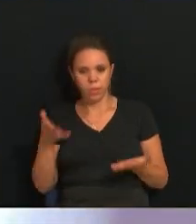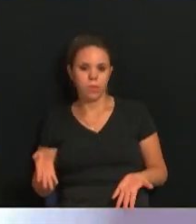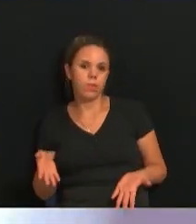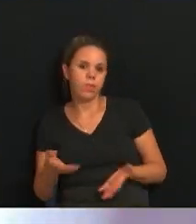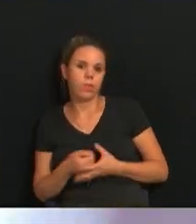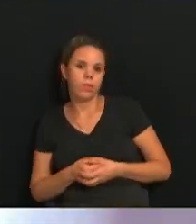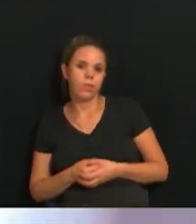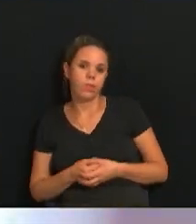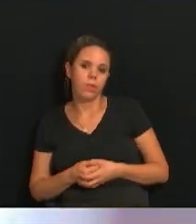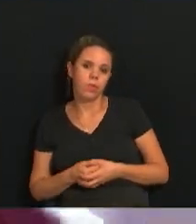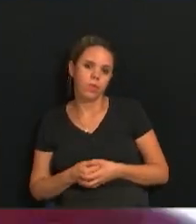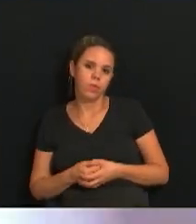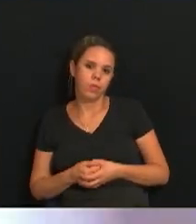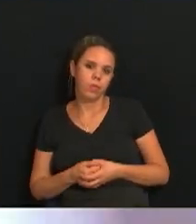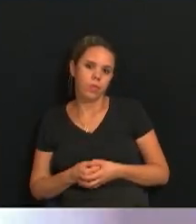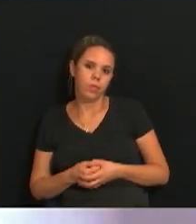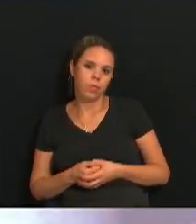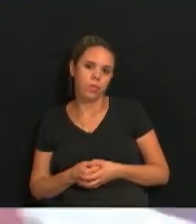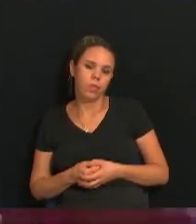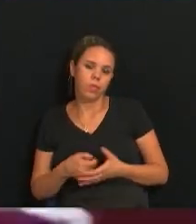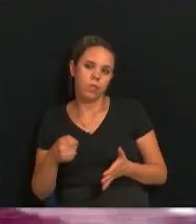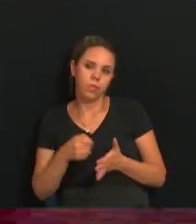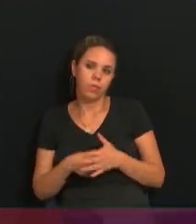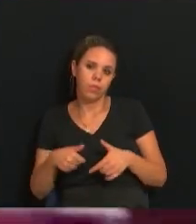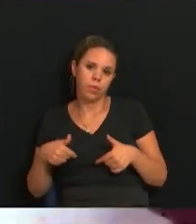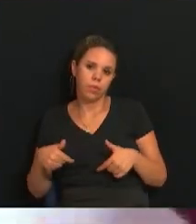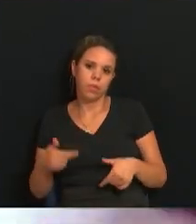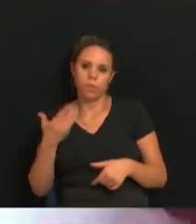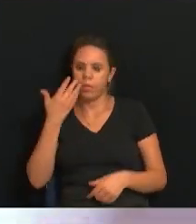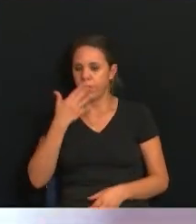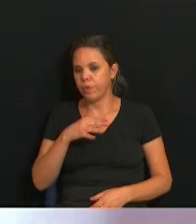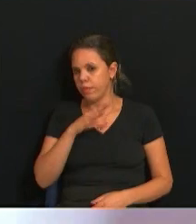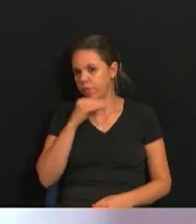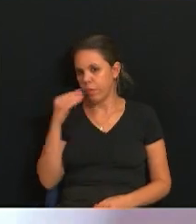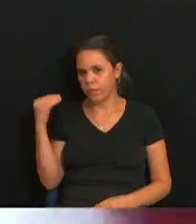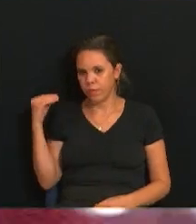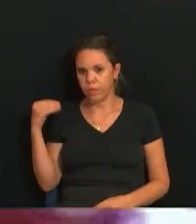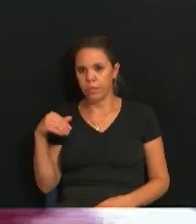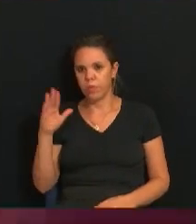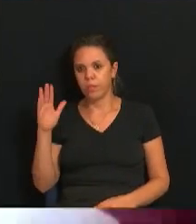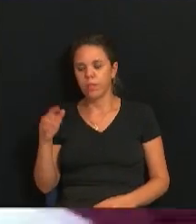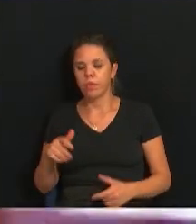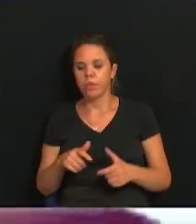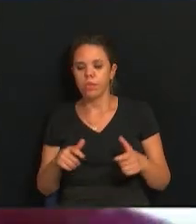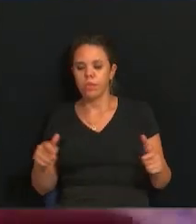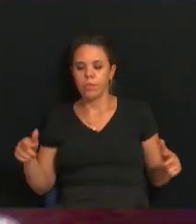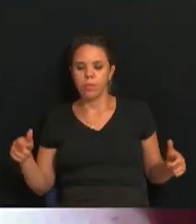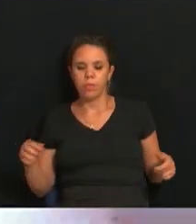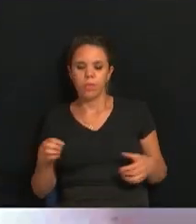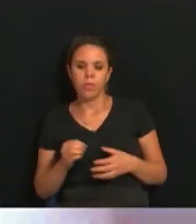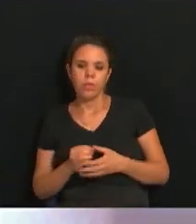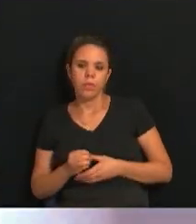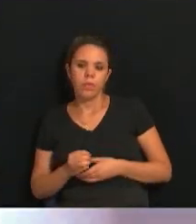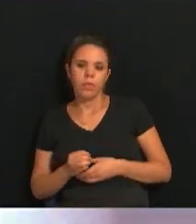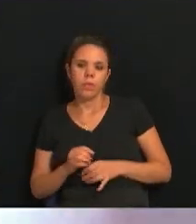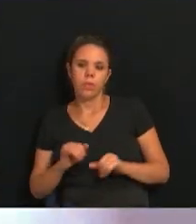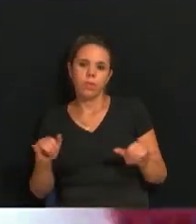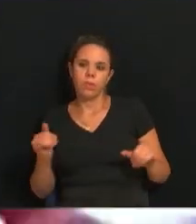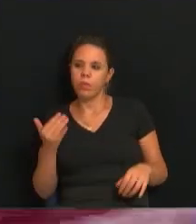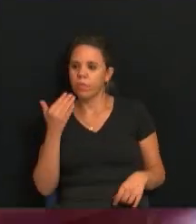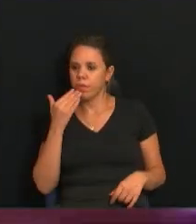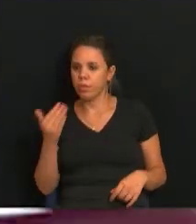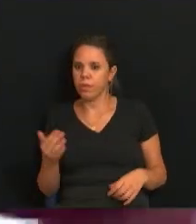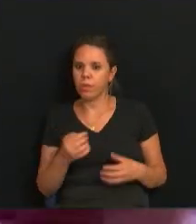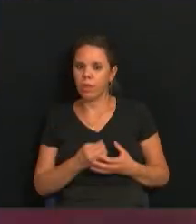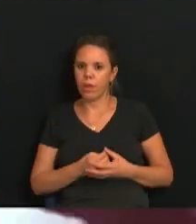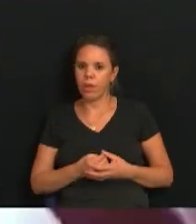pela nosso ativismo em direção à criança e adolescente é muito maior, então a gente reforça o pedido